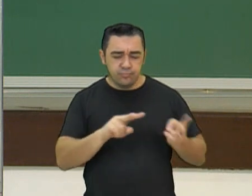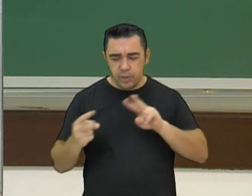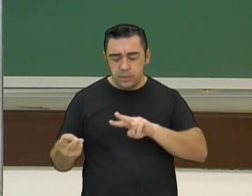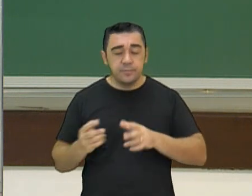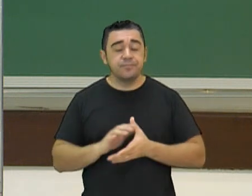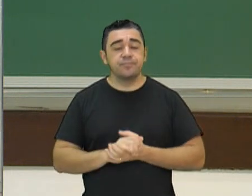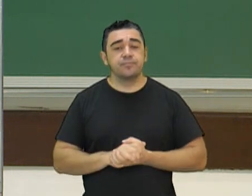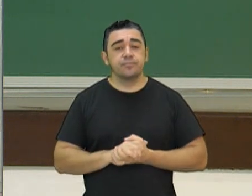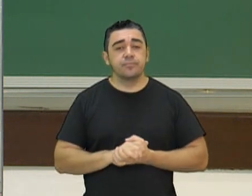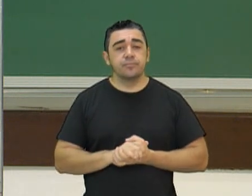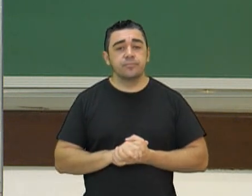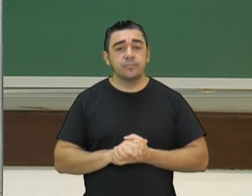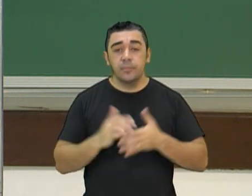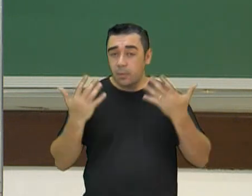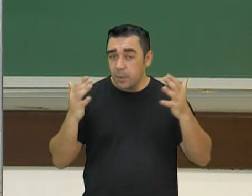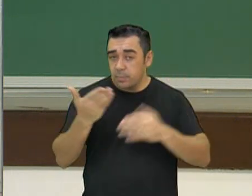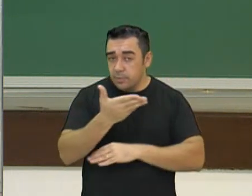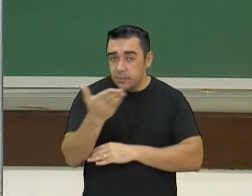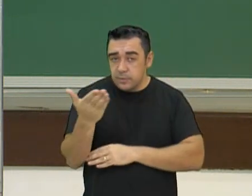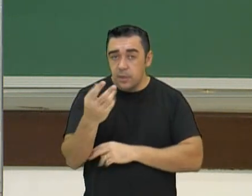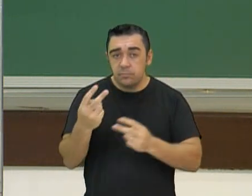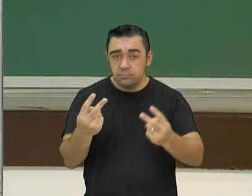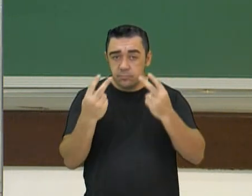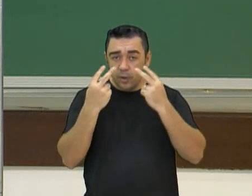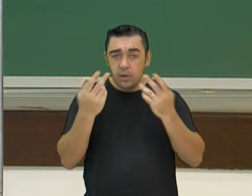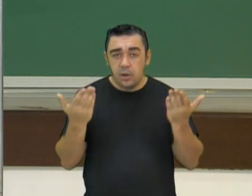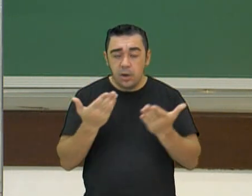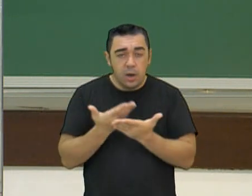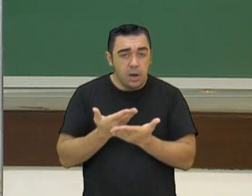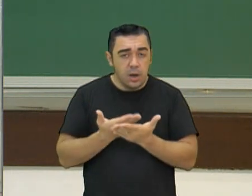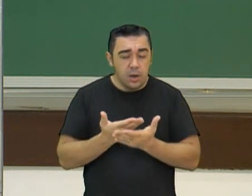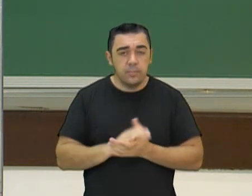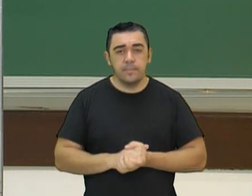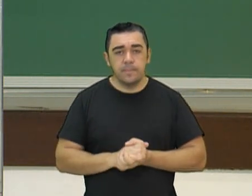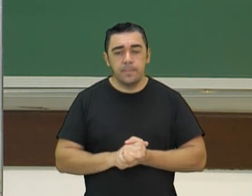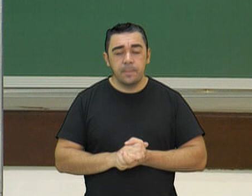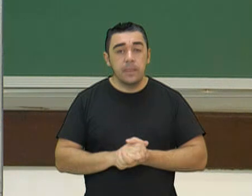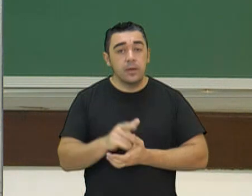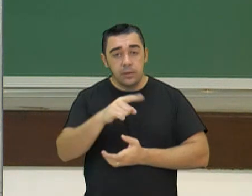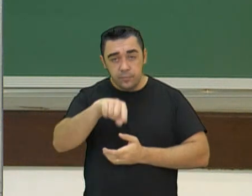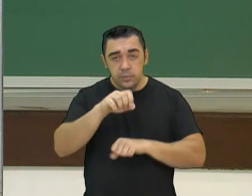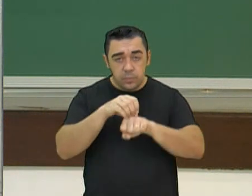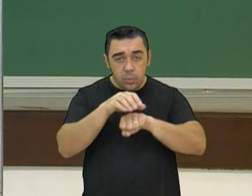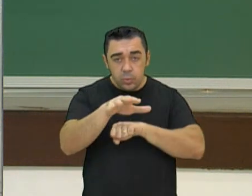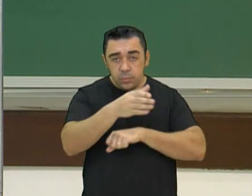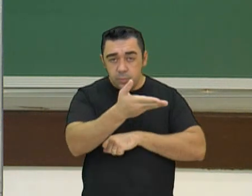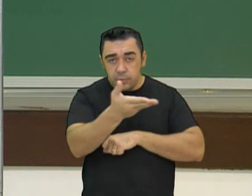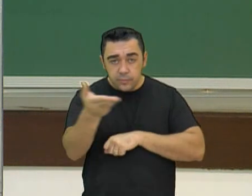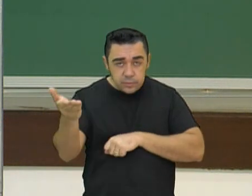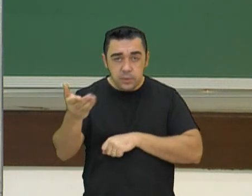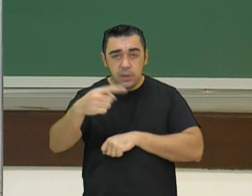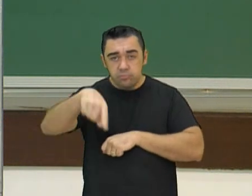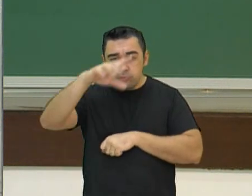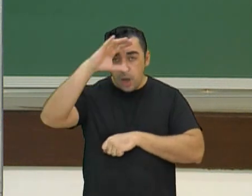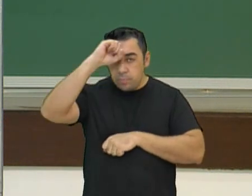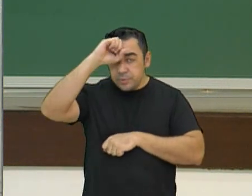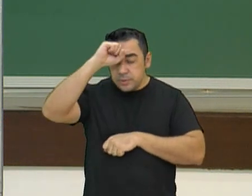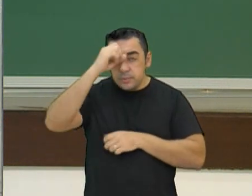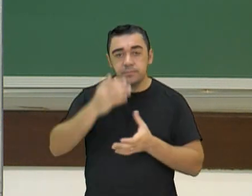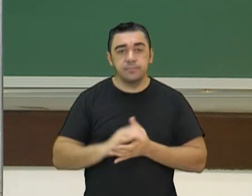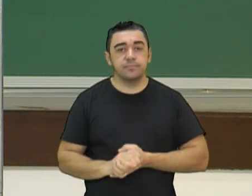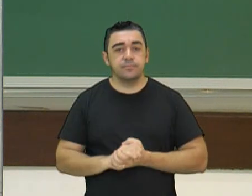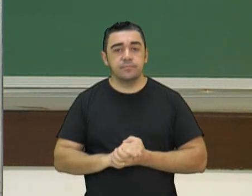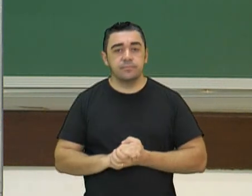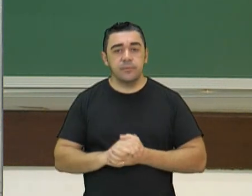uma sinopse. Parabéns aí por estarem acompanhando as videoaulas, né? Espero estar contribuindo com o aprendizado de vocês,